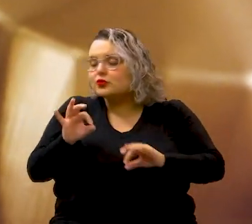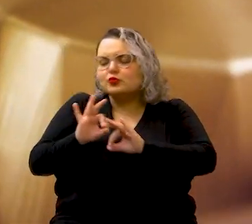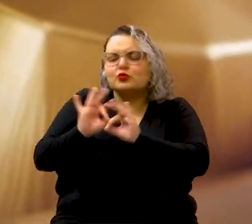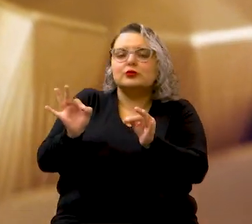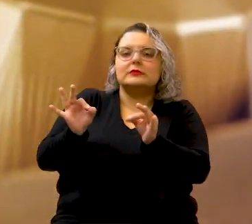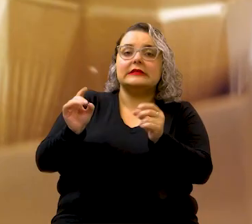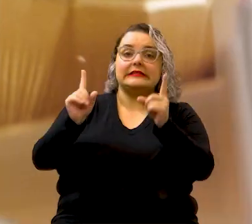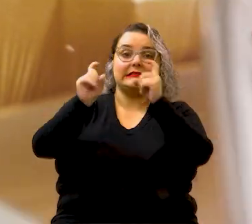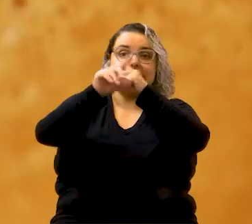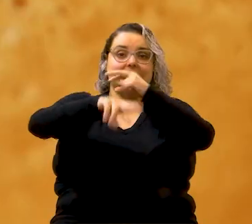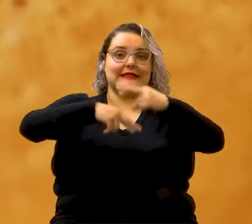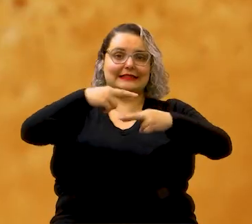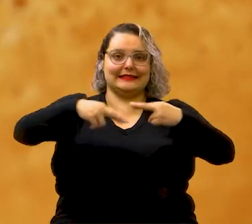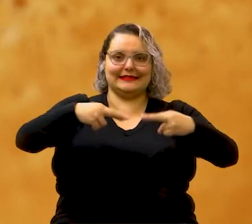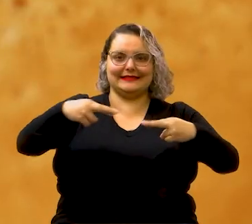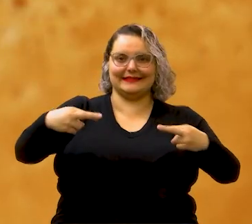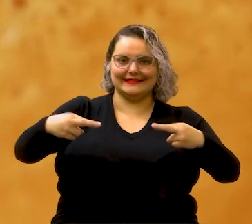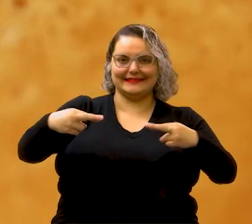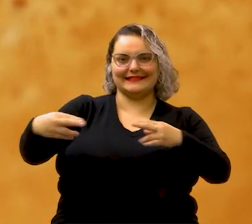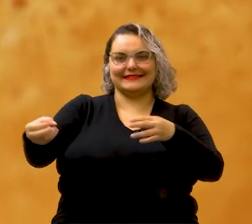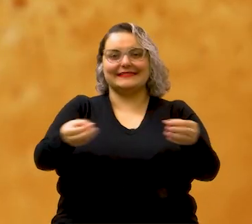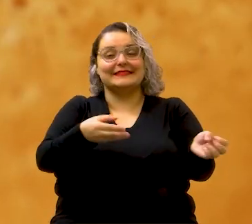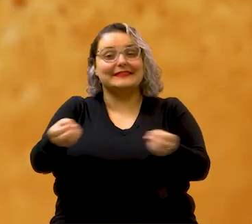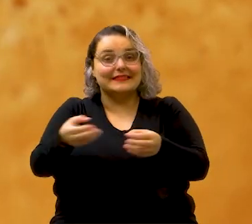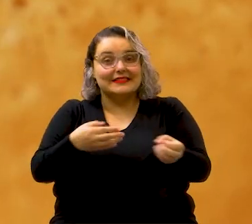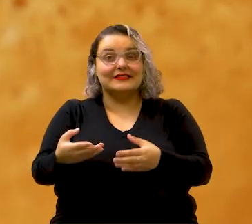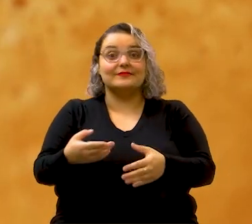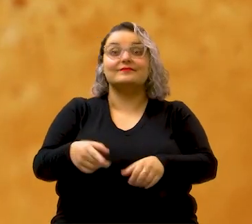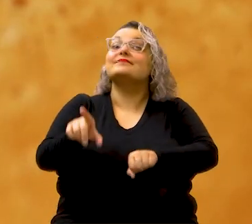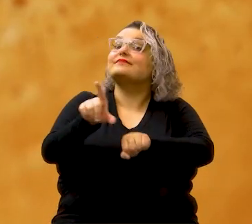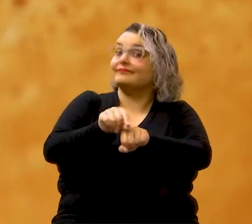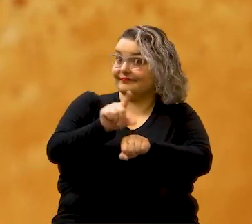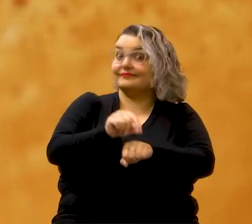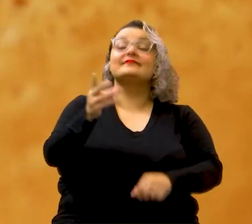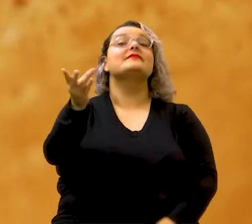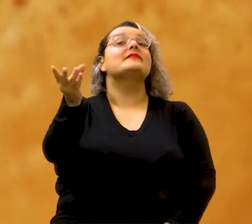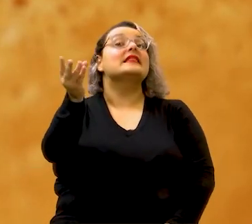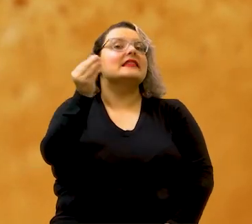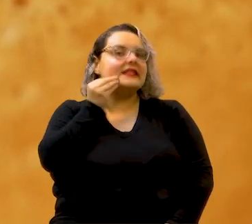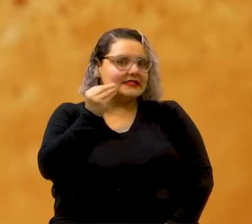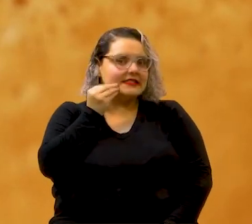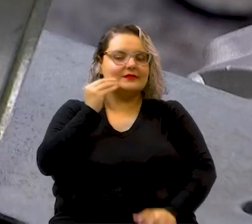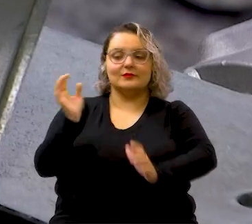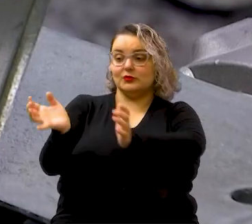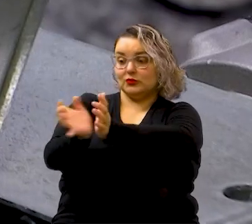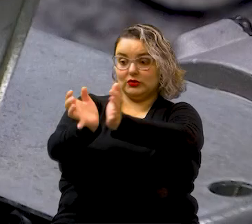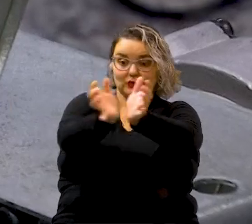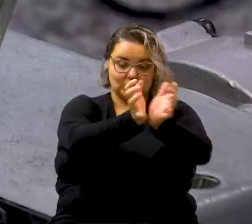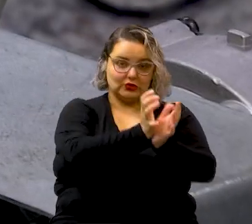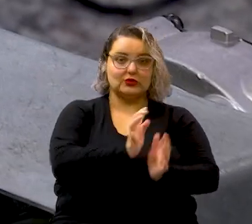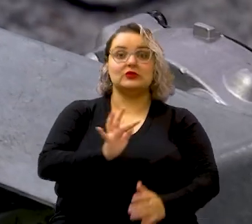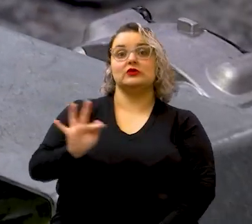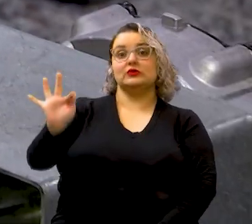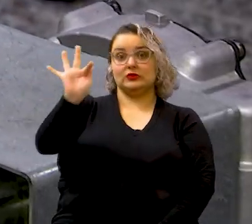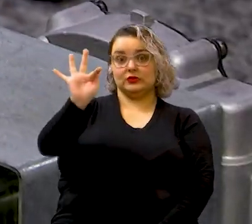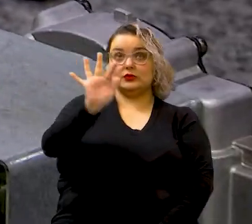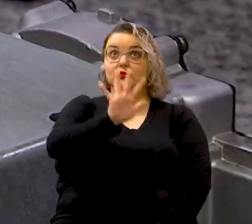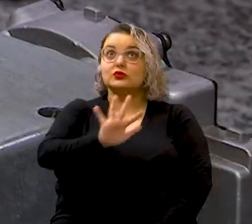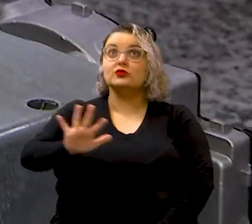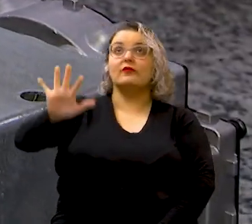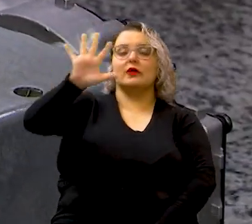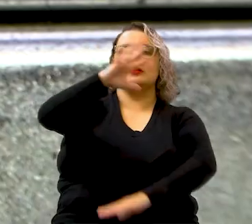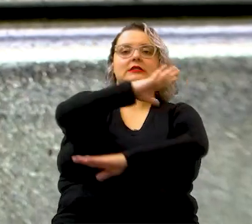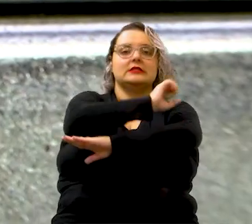difícil reciclagem. Mas, recentemente, uma alternativa testada por grupos das Universidades Federal de